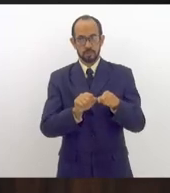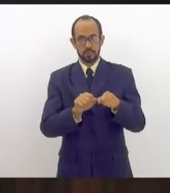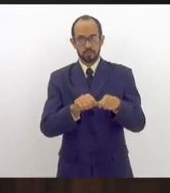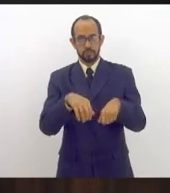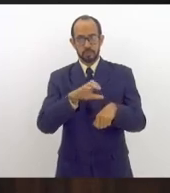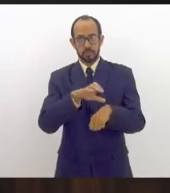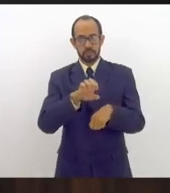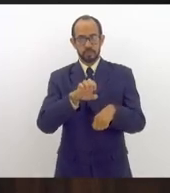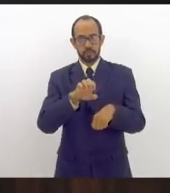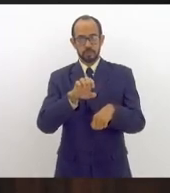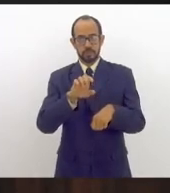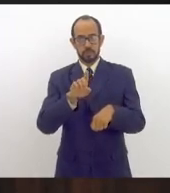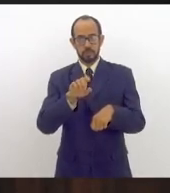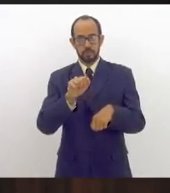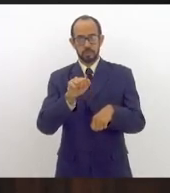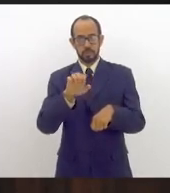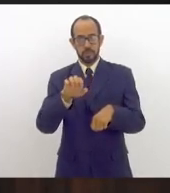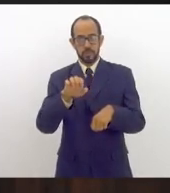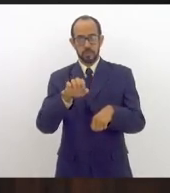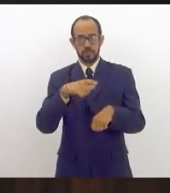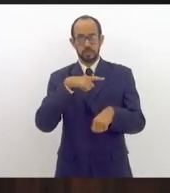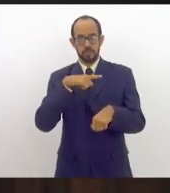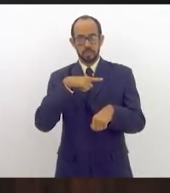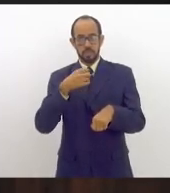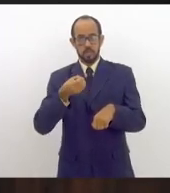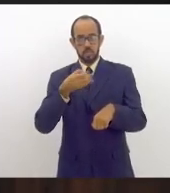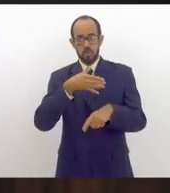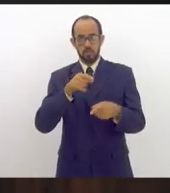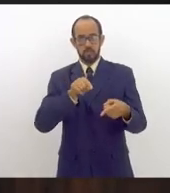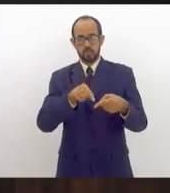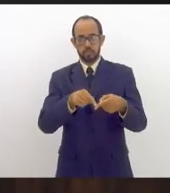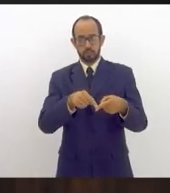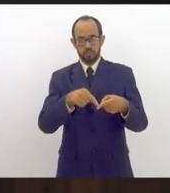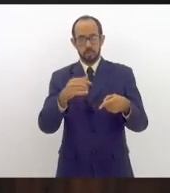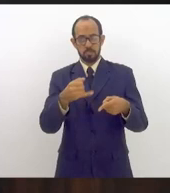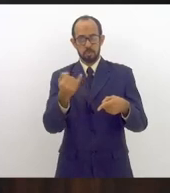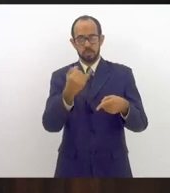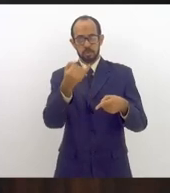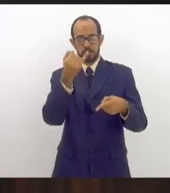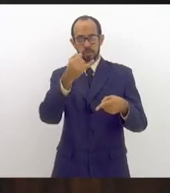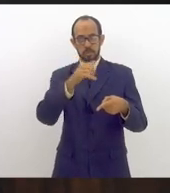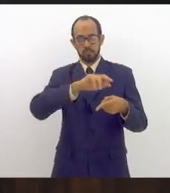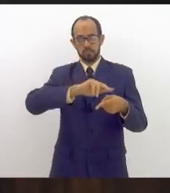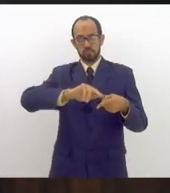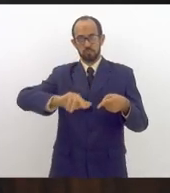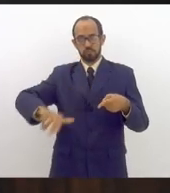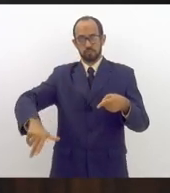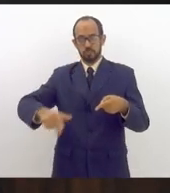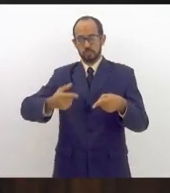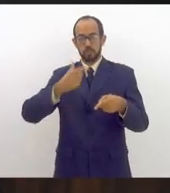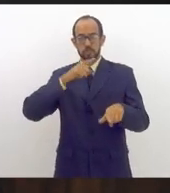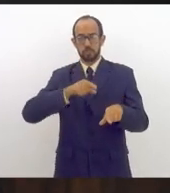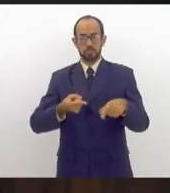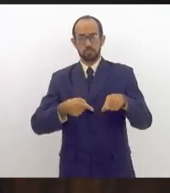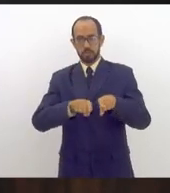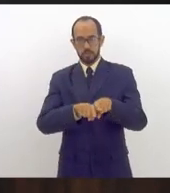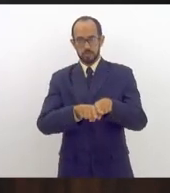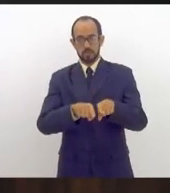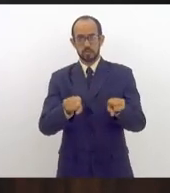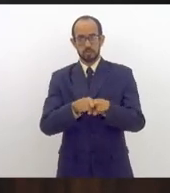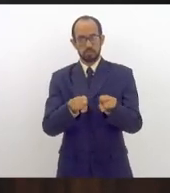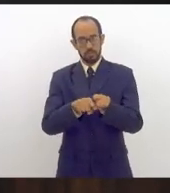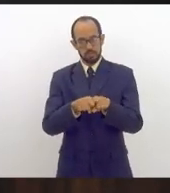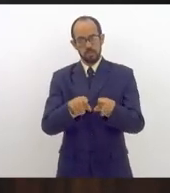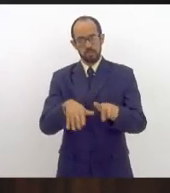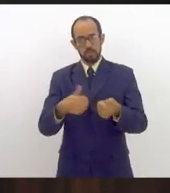SEDAI está tomando um novo vulto. E é bom que ela possa diversificar e fazer parcerias que a gente possa melhorar.